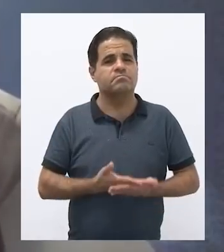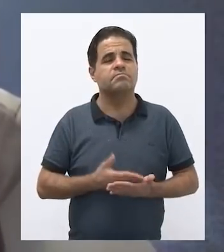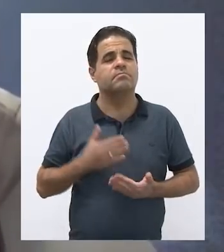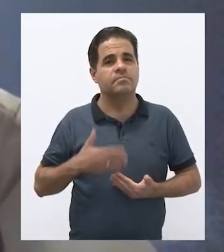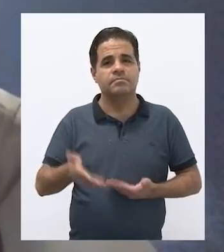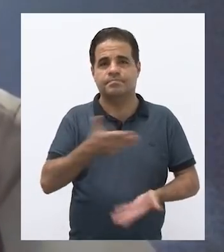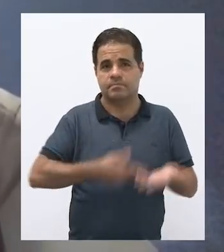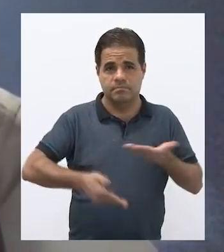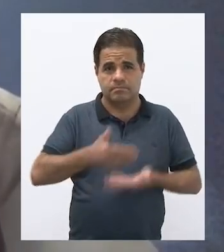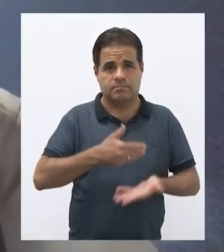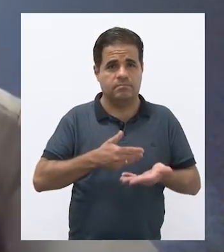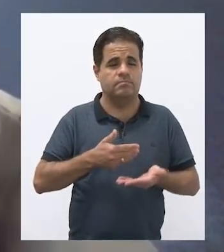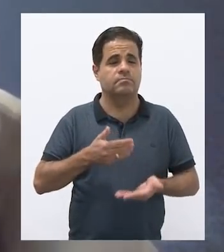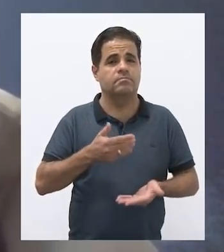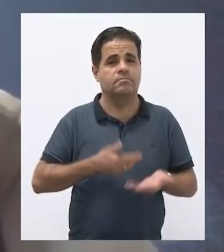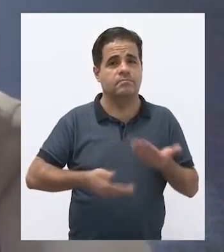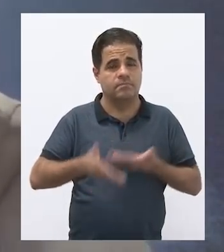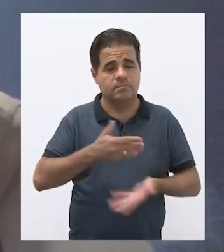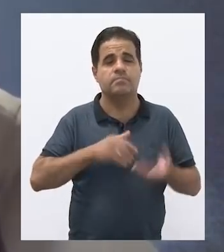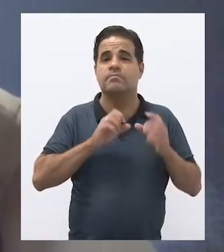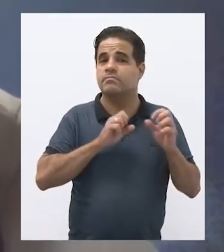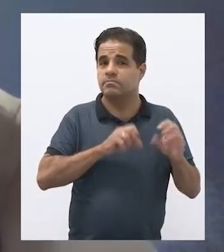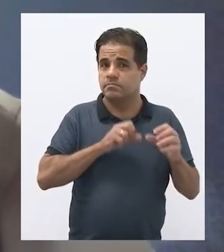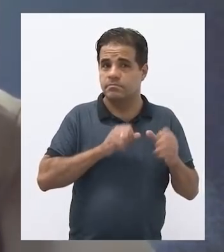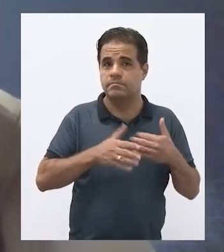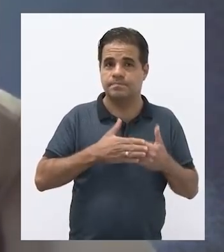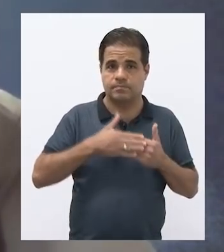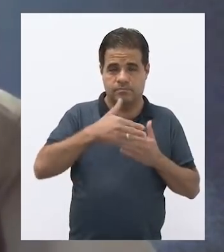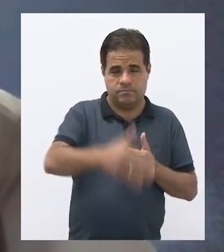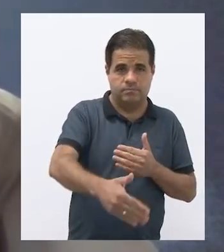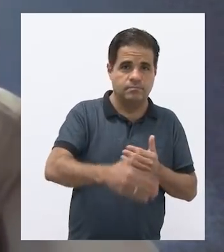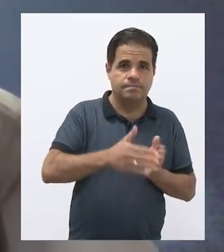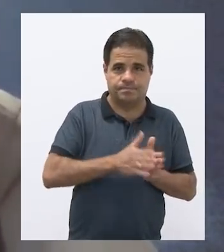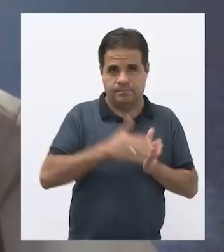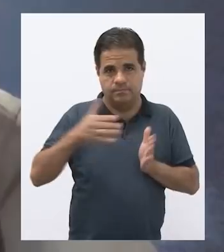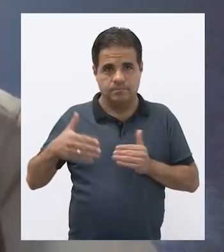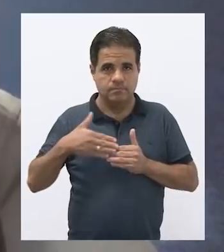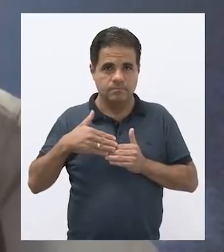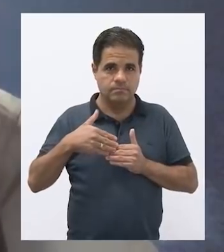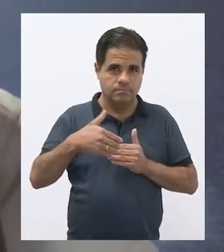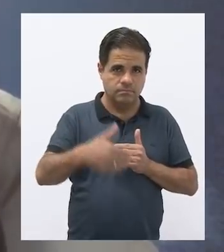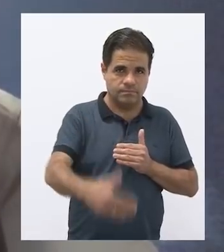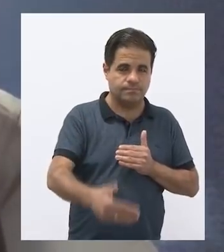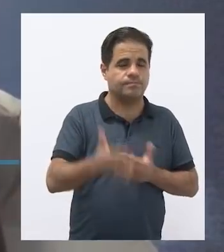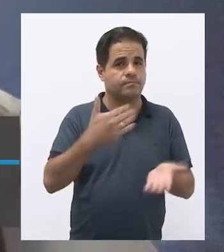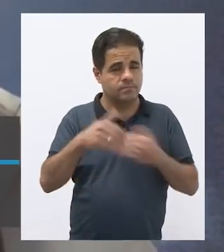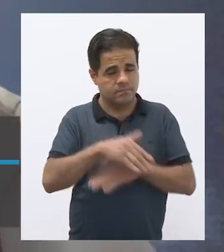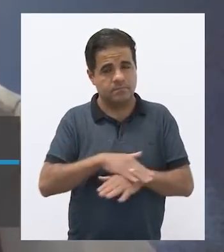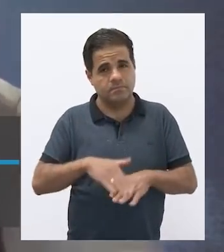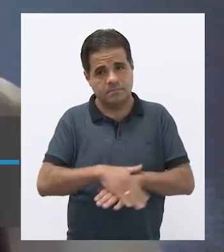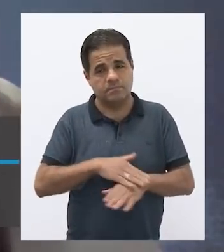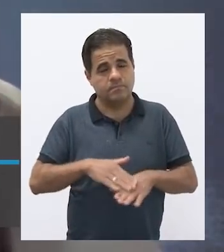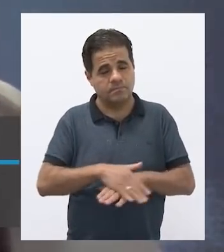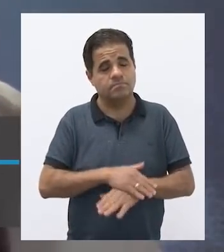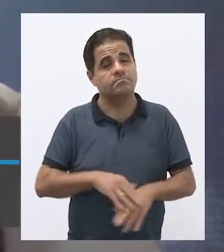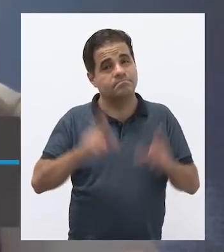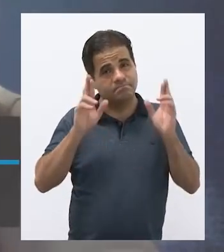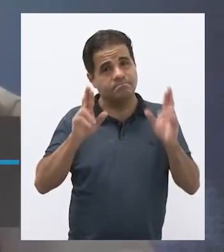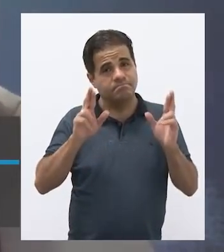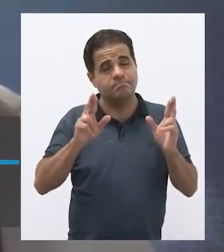trocar muitos insights, ter uma tarde aqui com uma conversa muito bacana e que eu